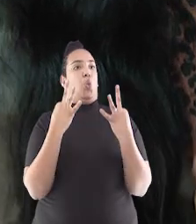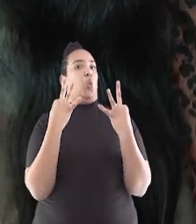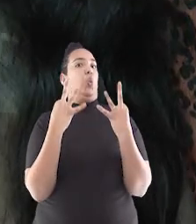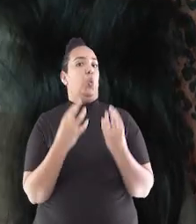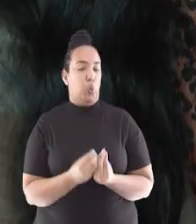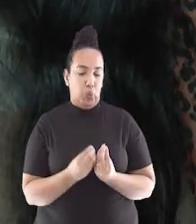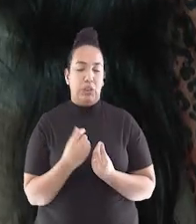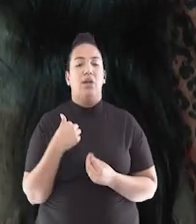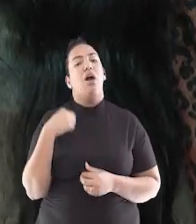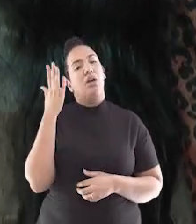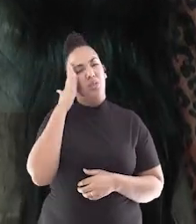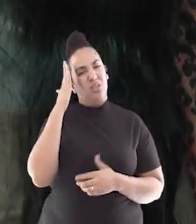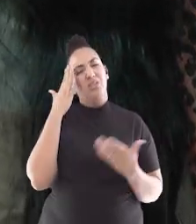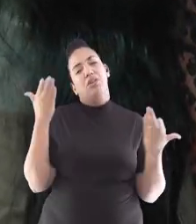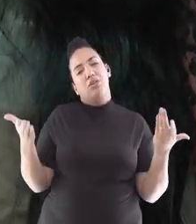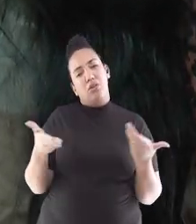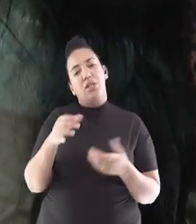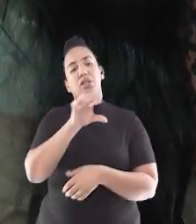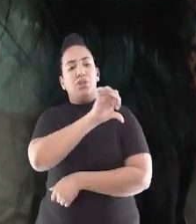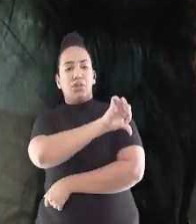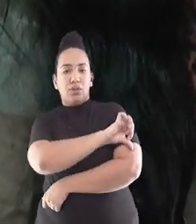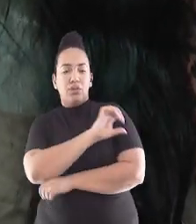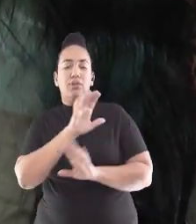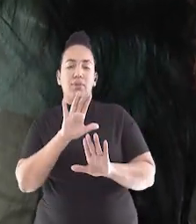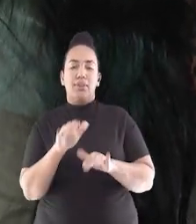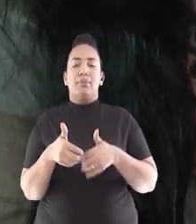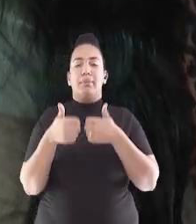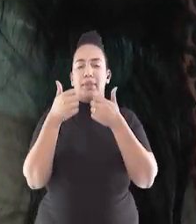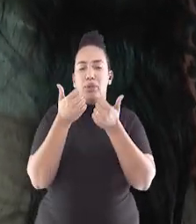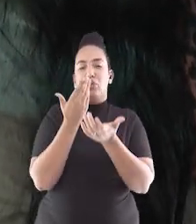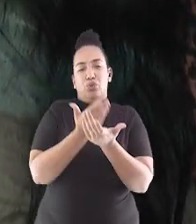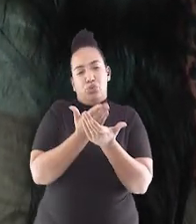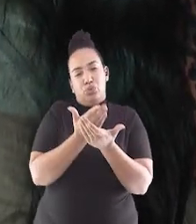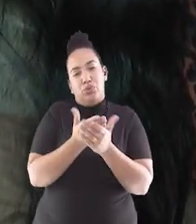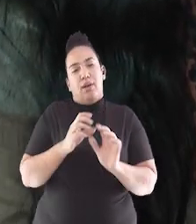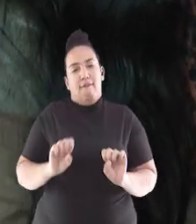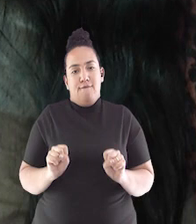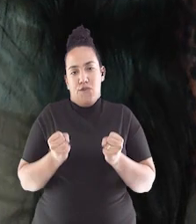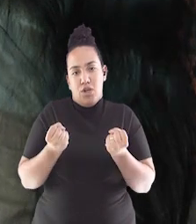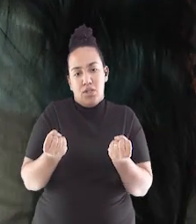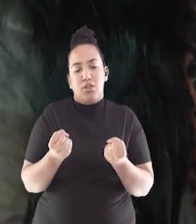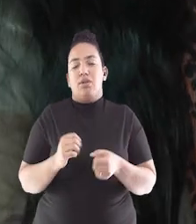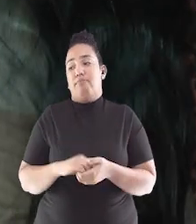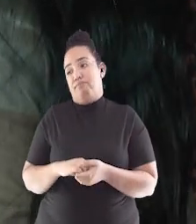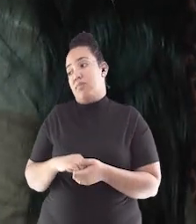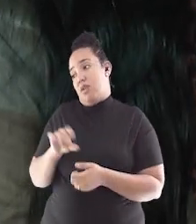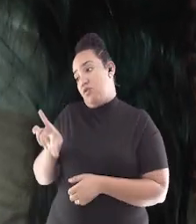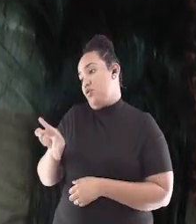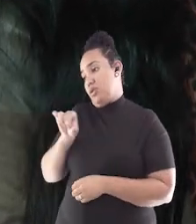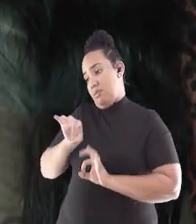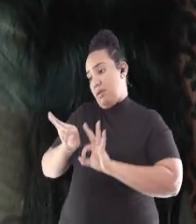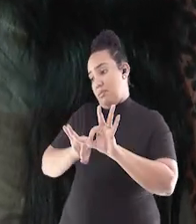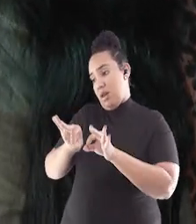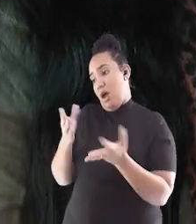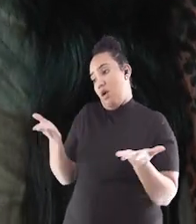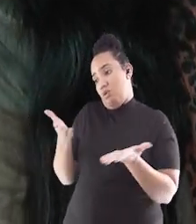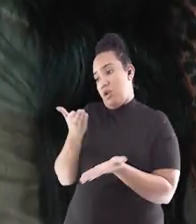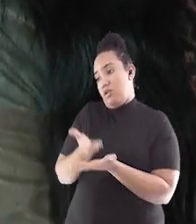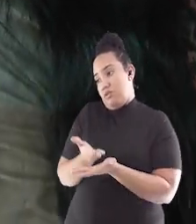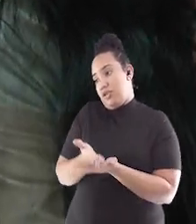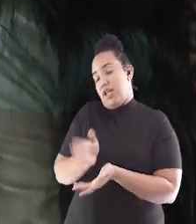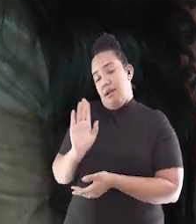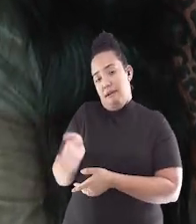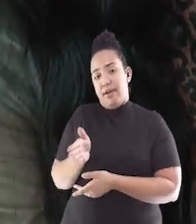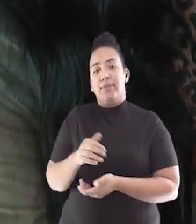estou ainda no 9º ano, é melhor pegar algumas matérias. Mas assim, é a sua decisão, né? Tipo, ir se preparando desde já, né? Eu acho, tipo, na